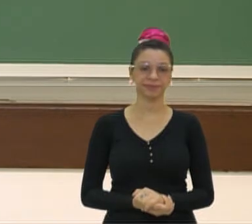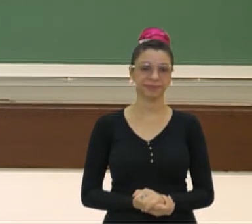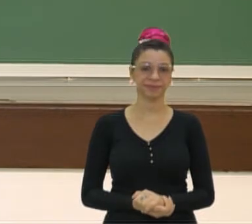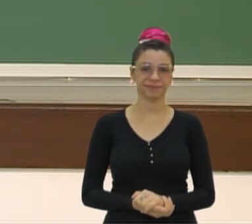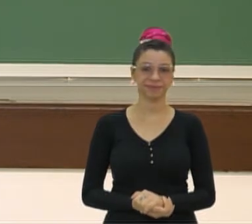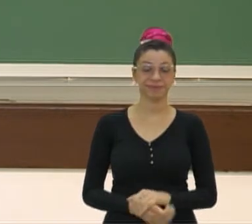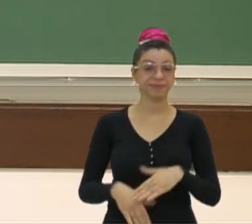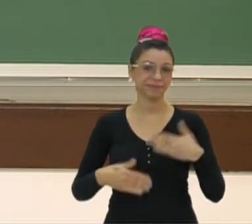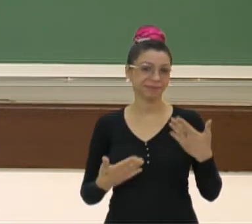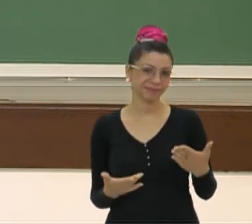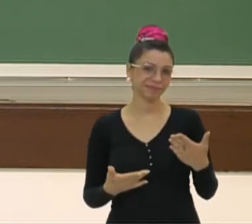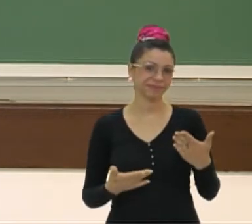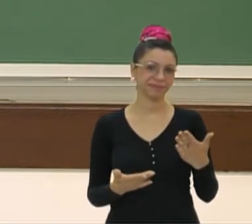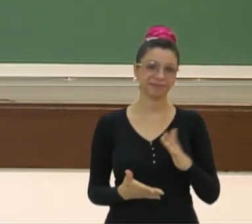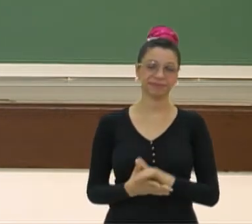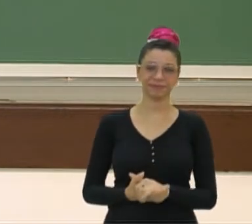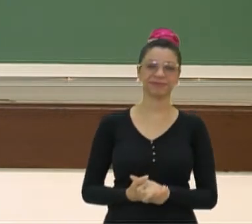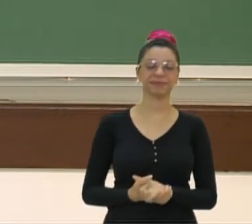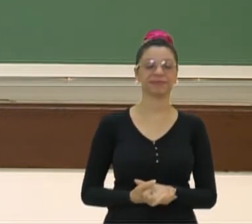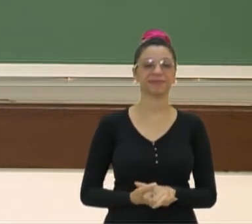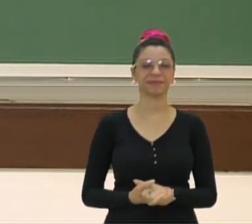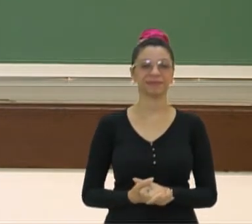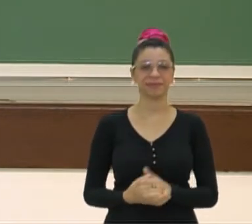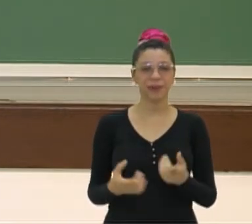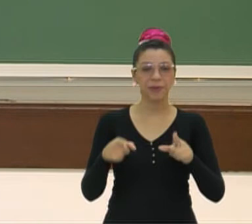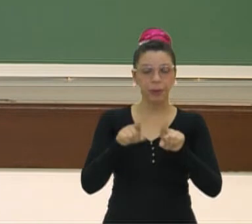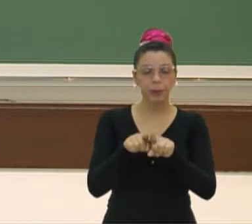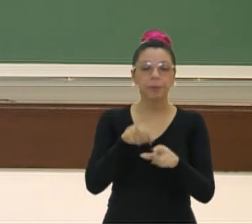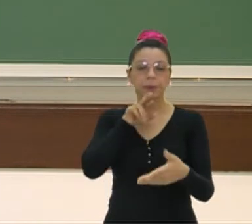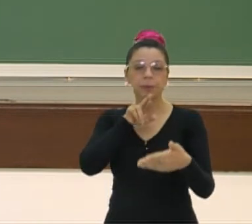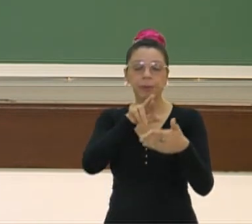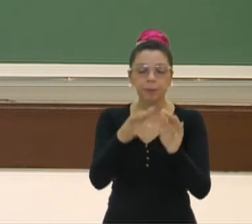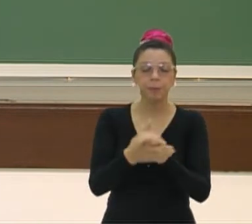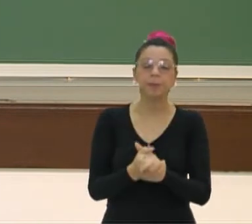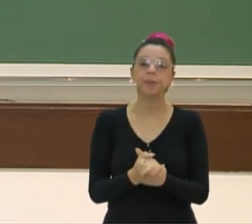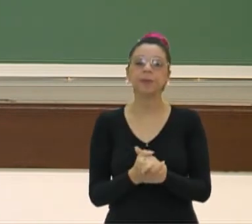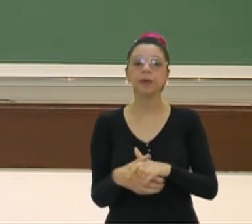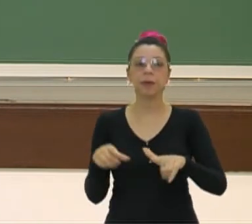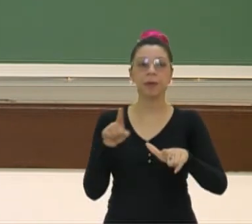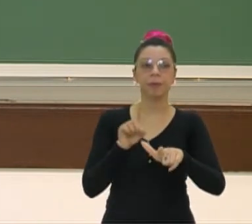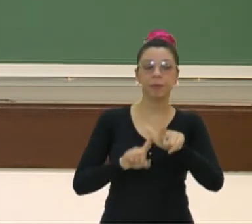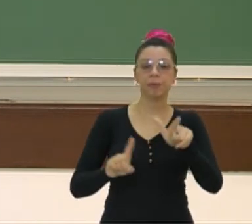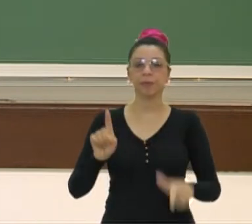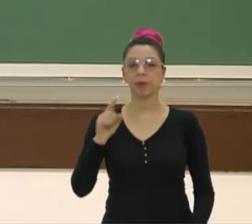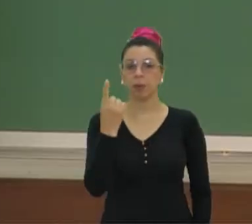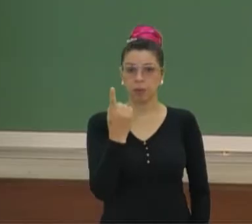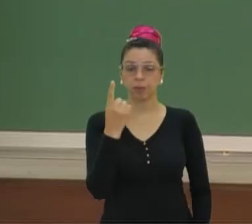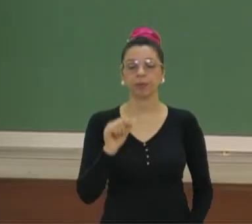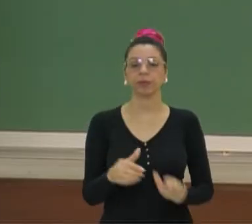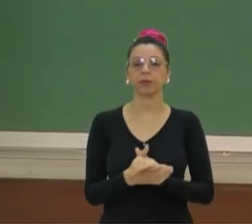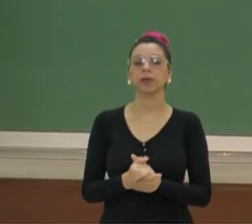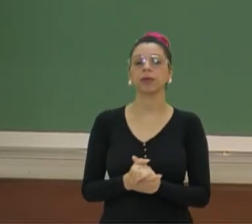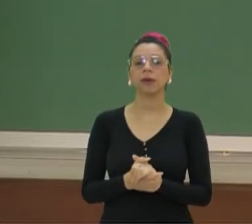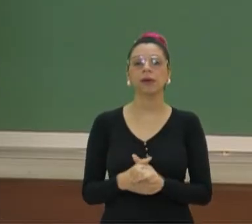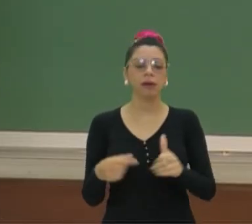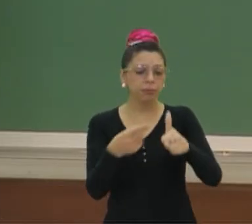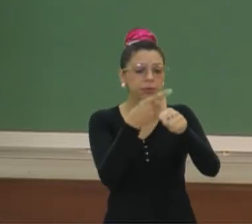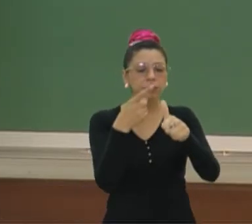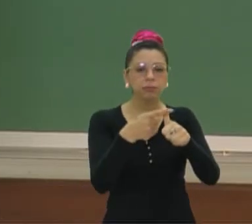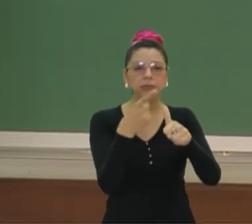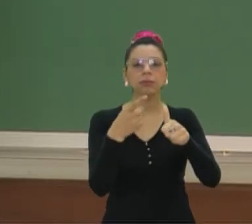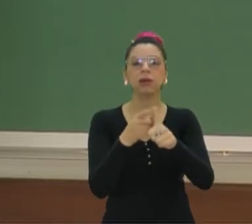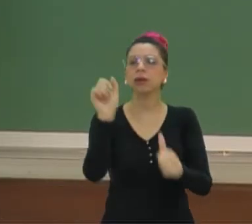Então, pessoal, veja lá. The first X-ray picture, a primeira imagem do raio-x foi a skeletal image of a